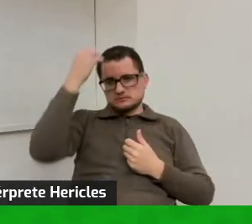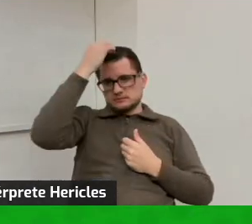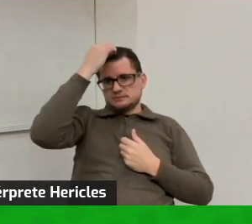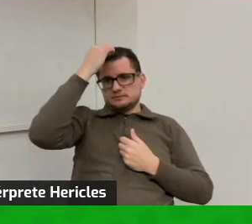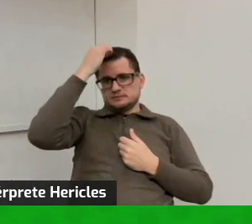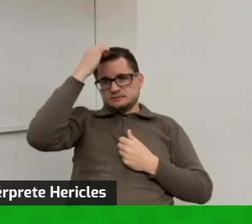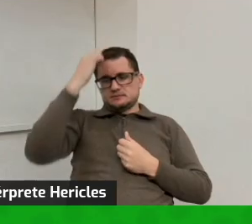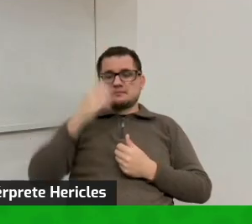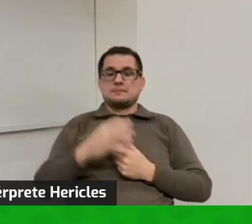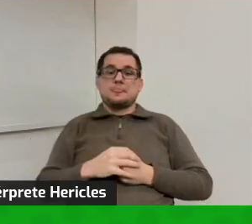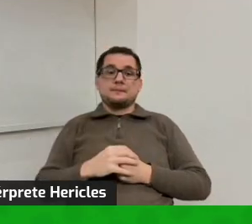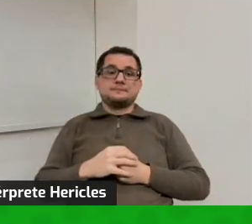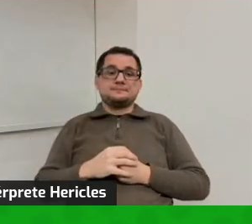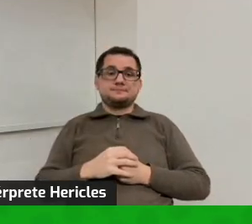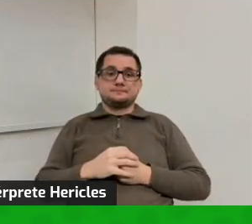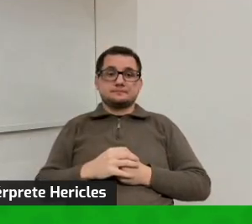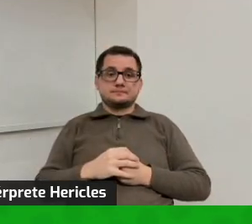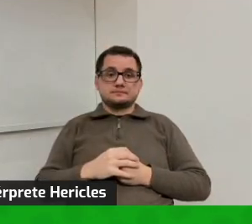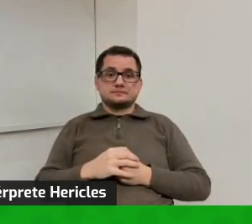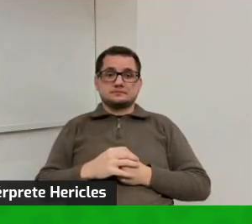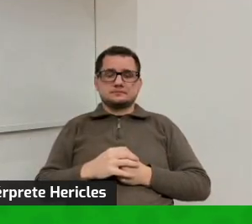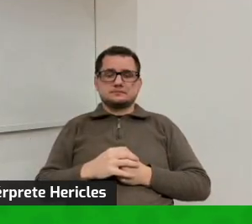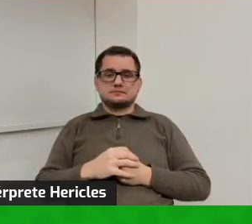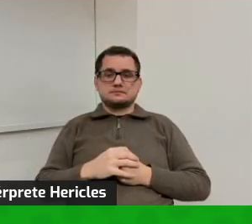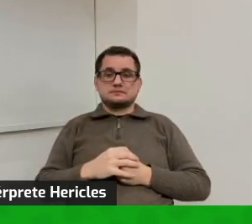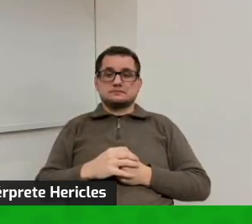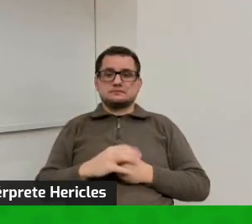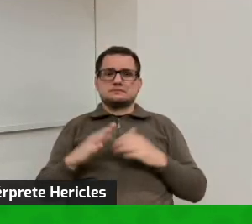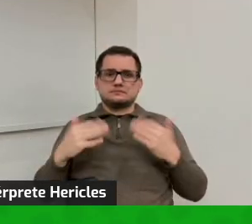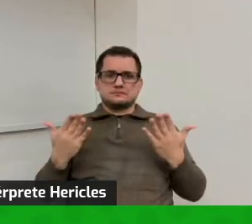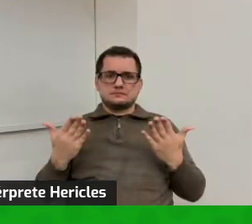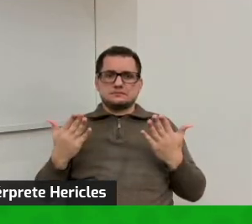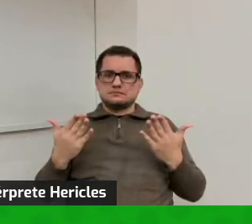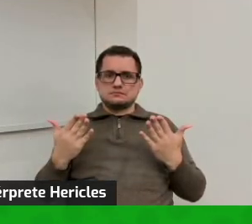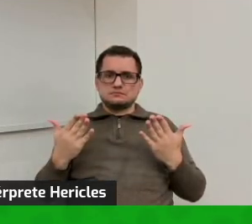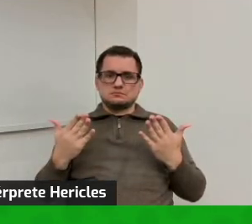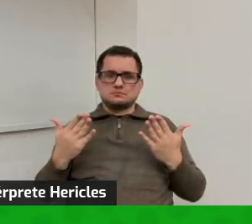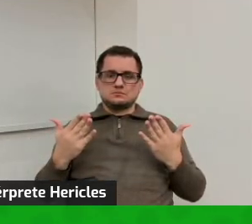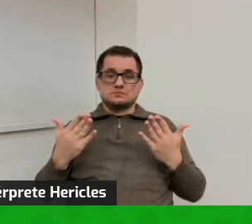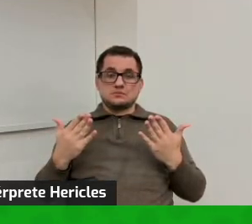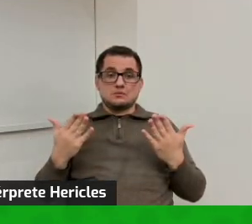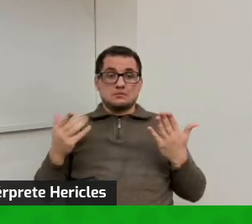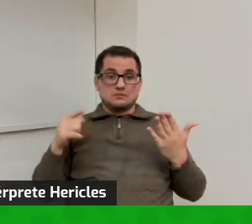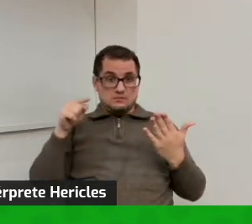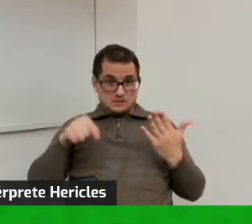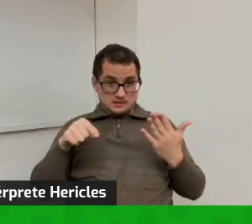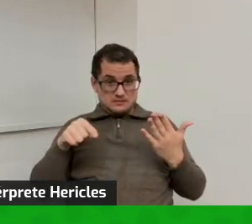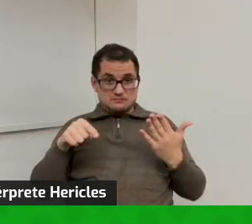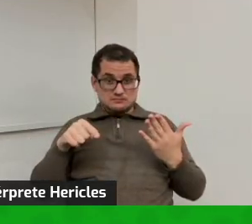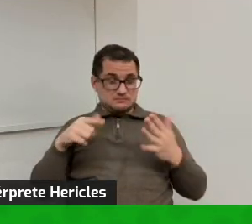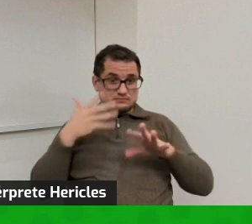né? E, bom, então é isso. Esse foi o curso